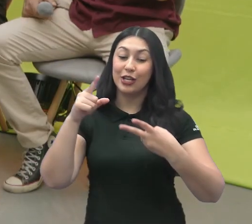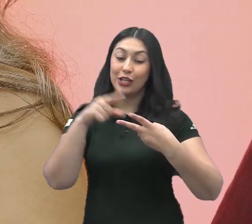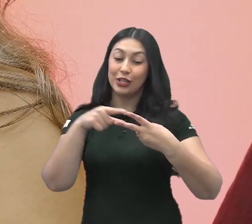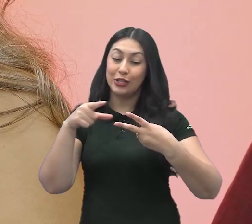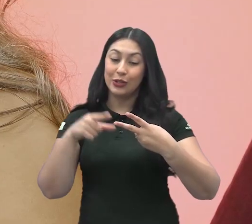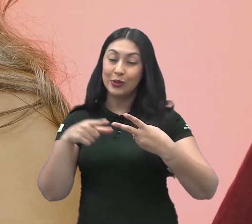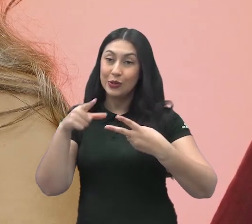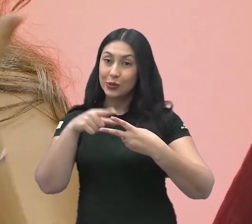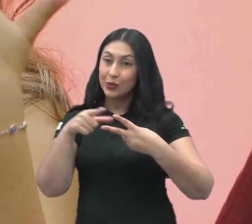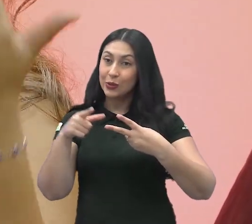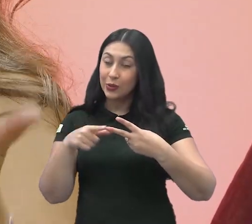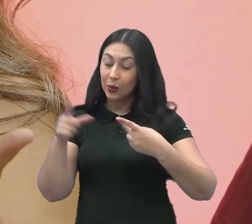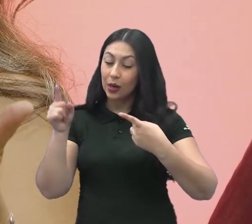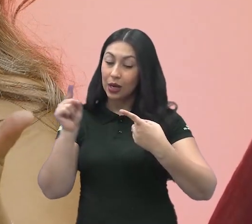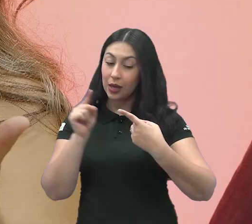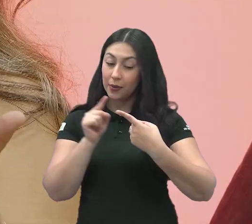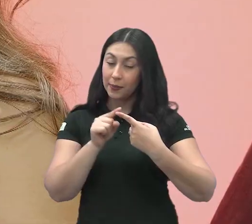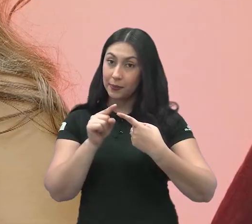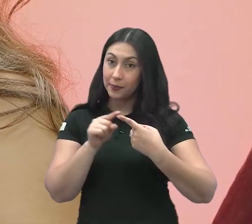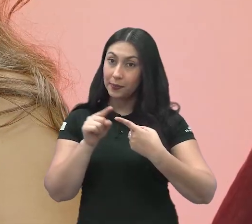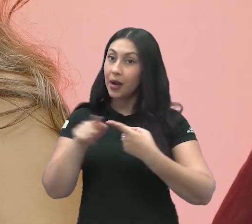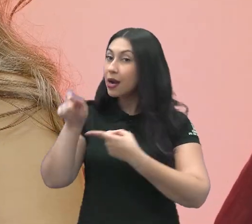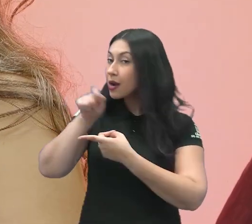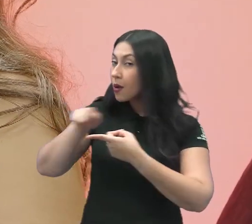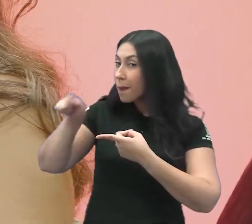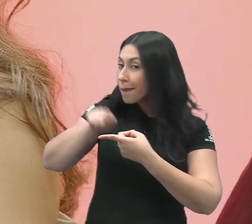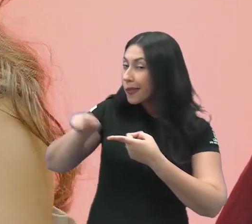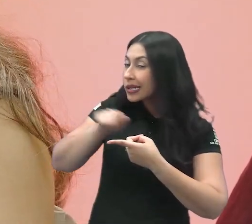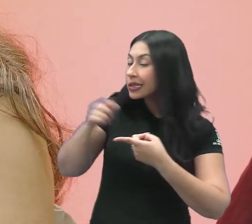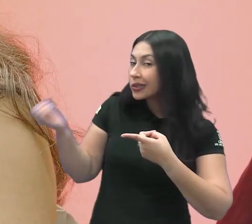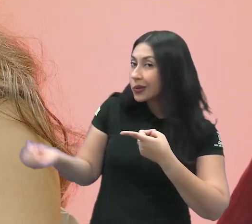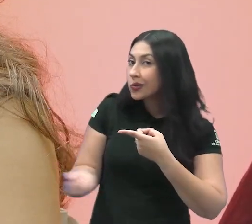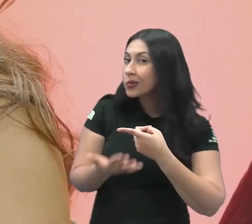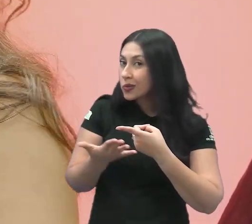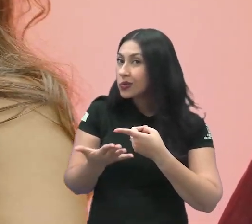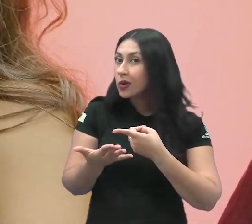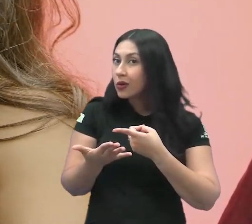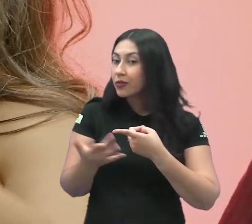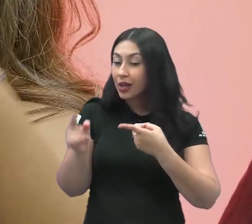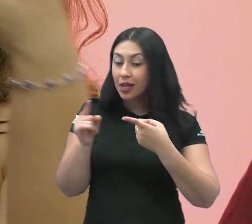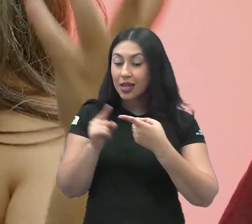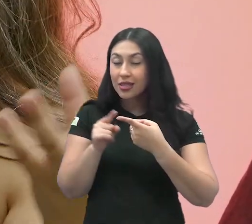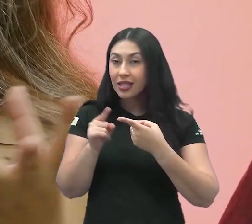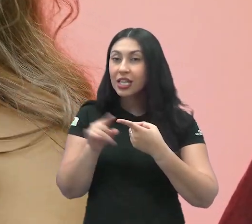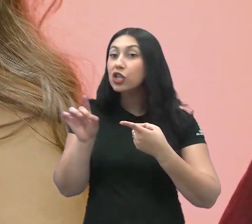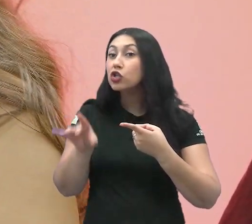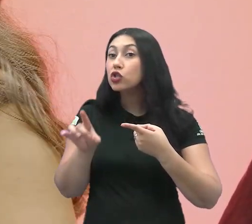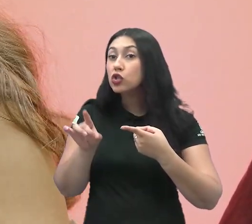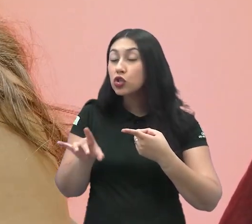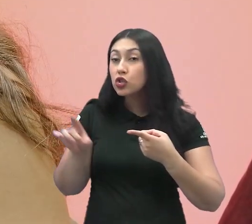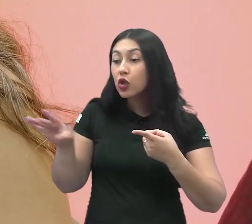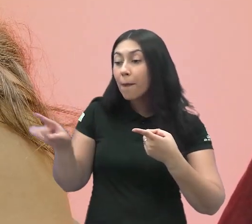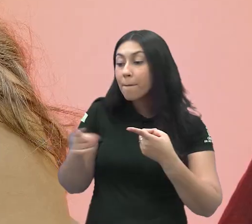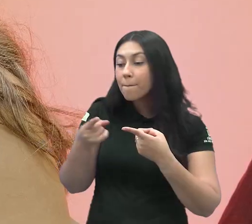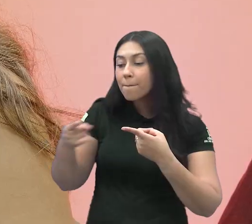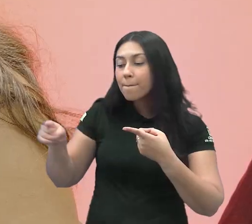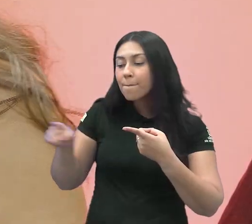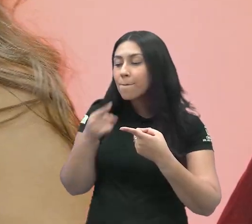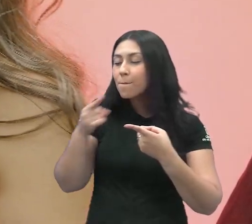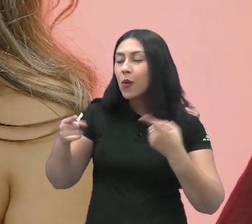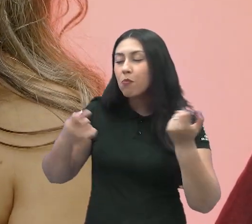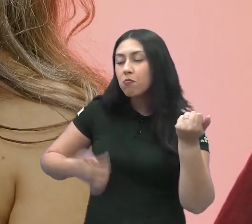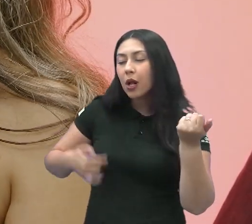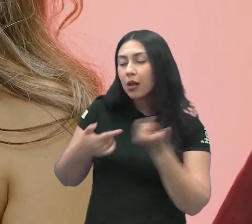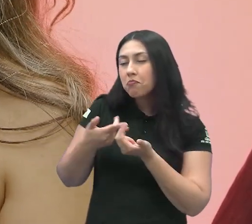canções. Surgiu uma composição nova, então eu vou colocar um interlúdio. O áudio ele vai ser aberto com interlúdio. Esse interlúdio é um dos meus preferidos